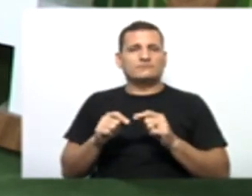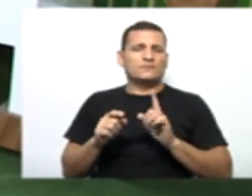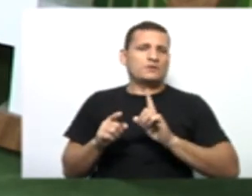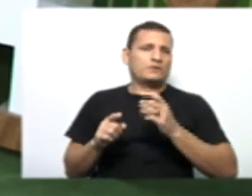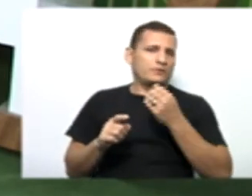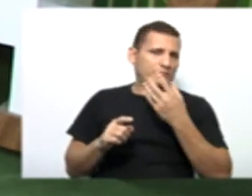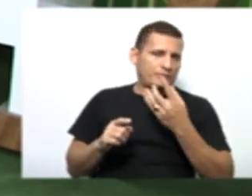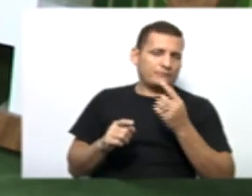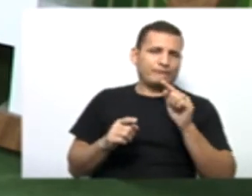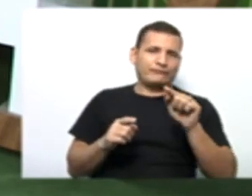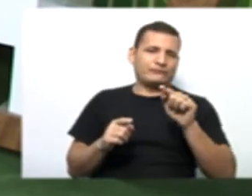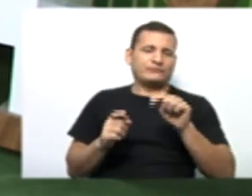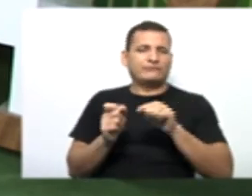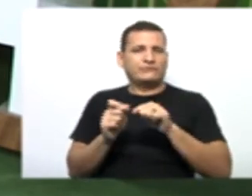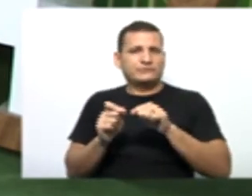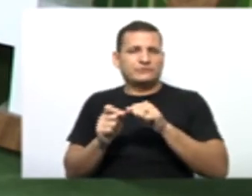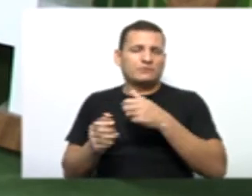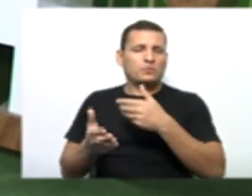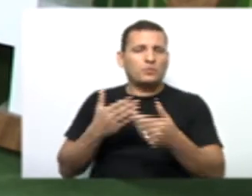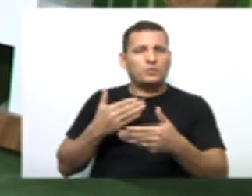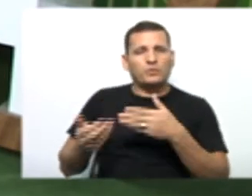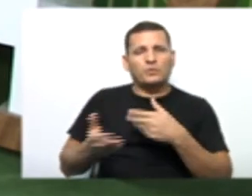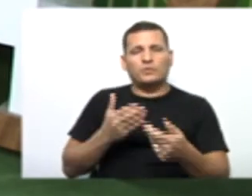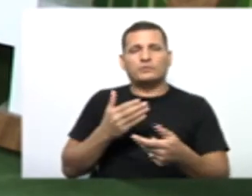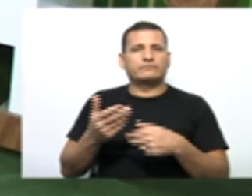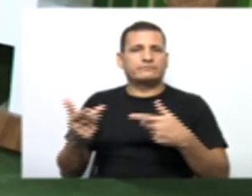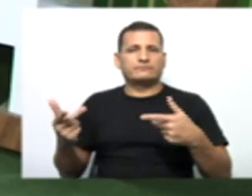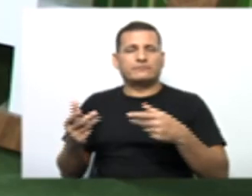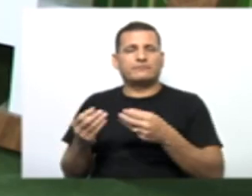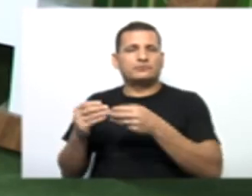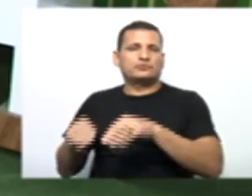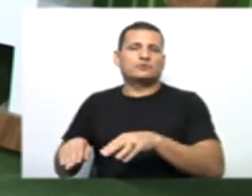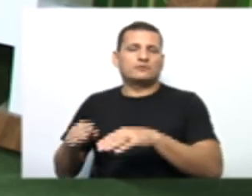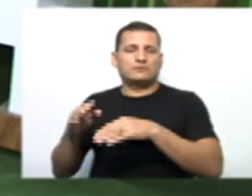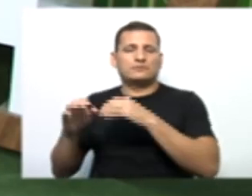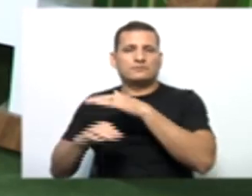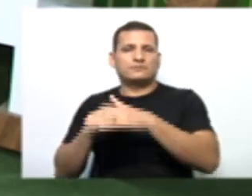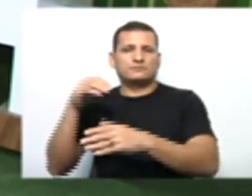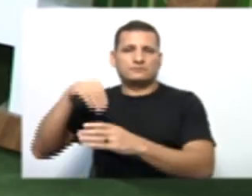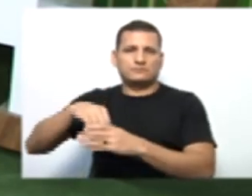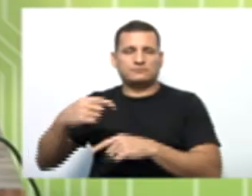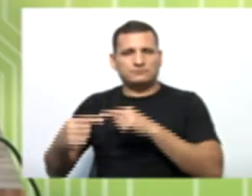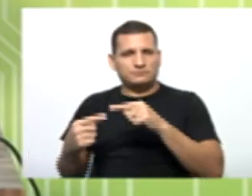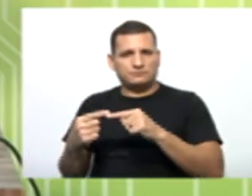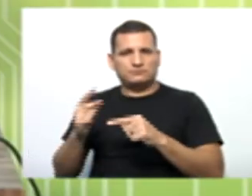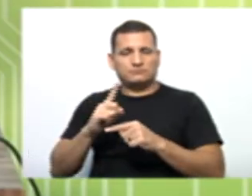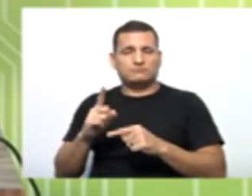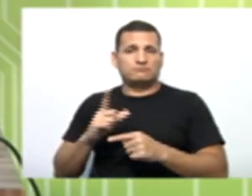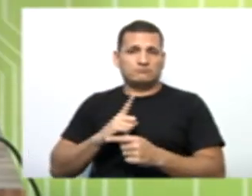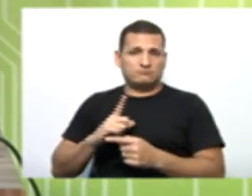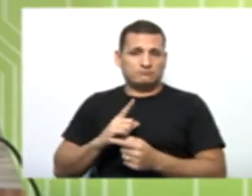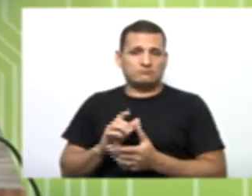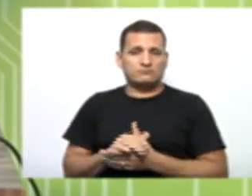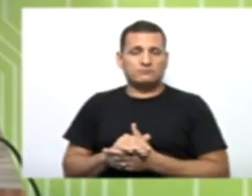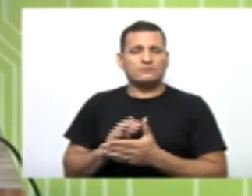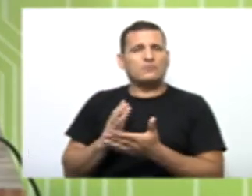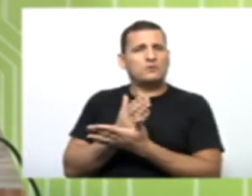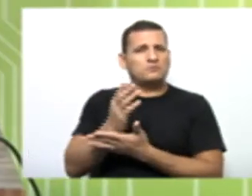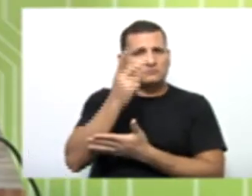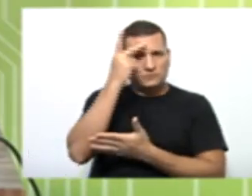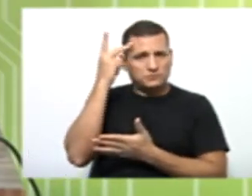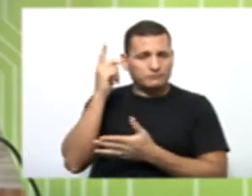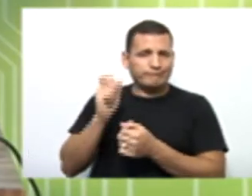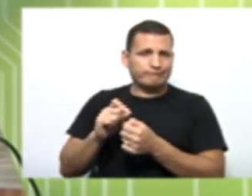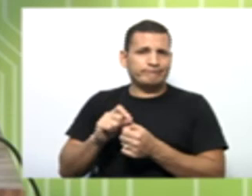pena você fazer qualquer coisa para atingir um objetivo dentro da empresa. Né? Tem muitas pessoas que fazem qualquer